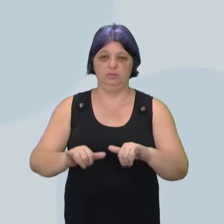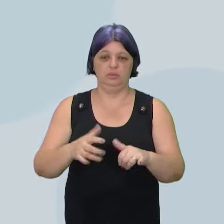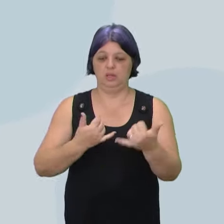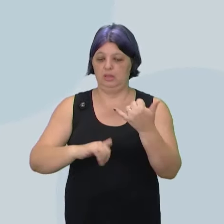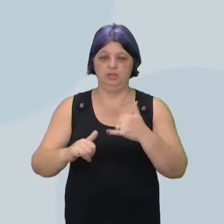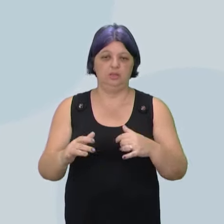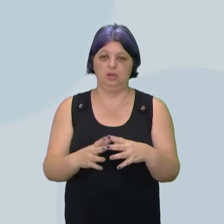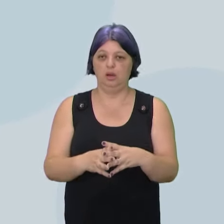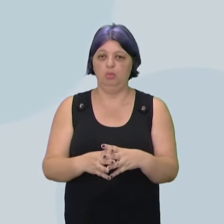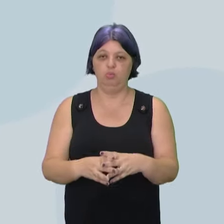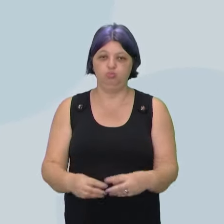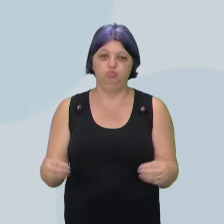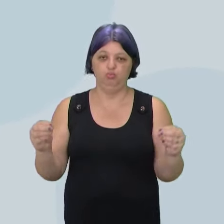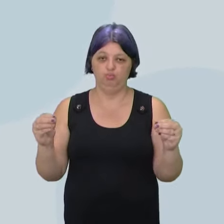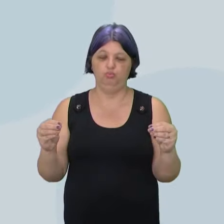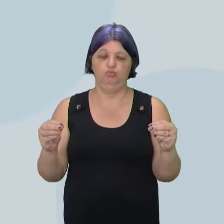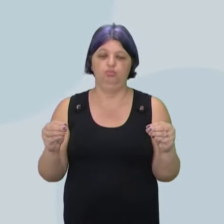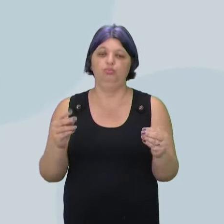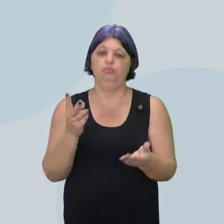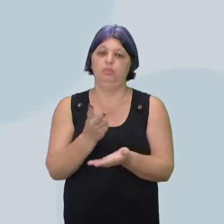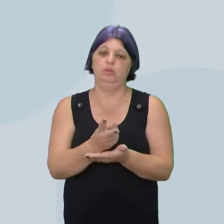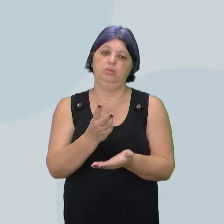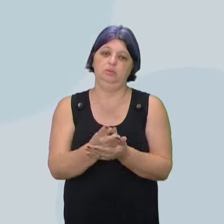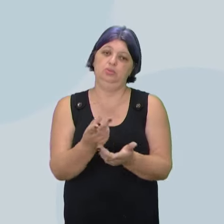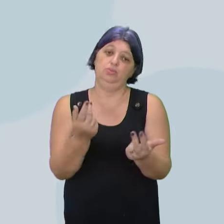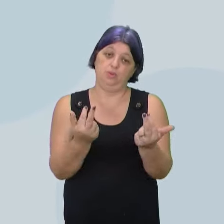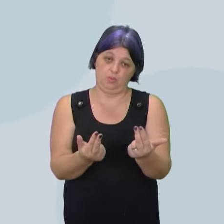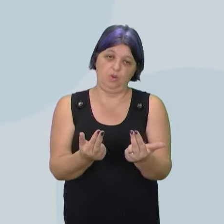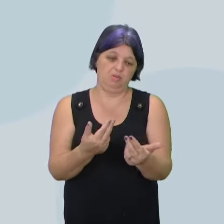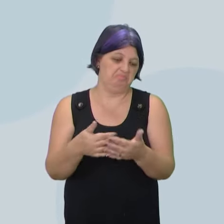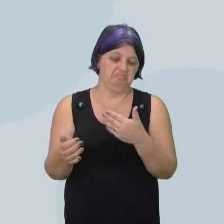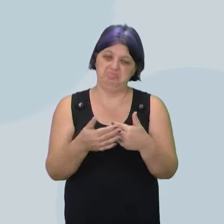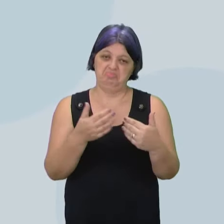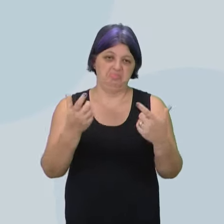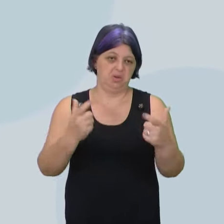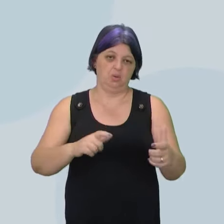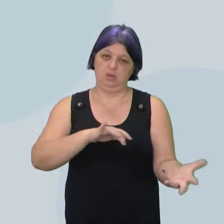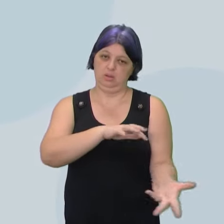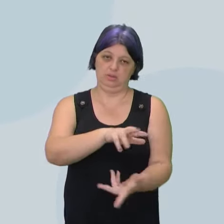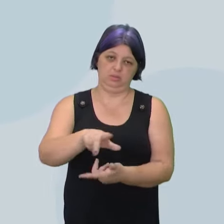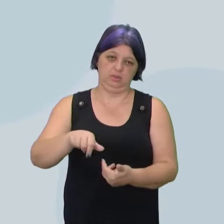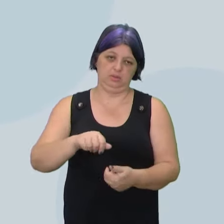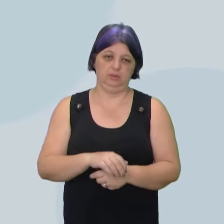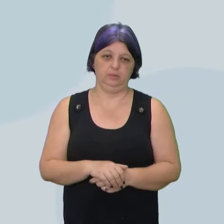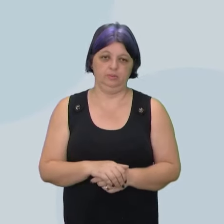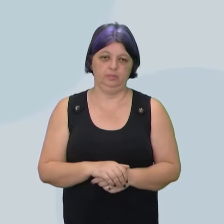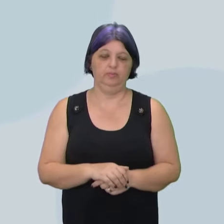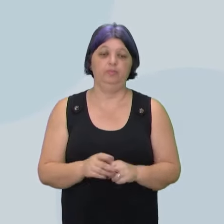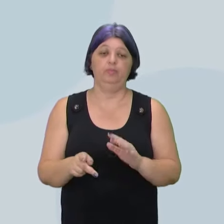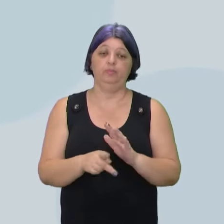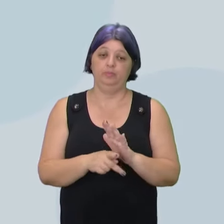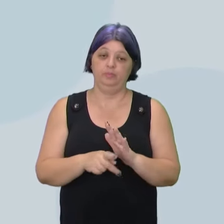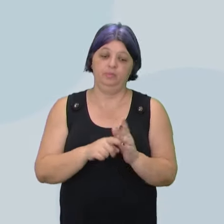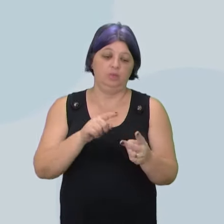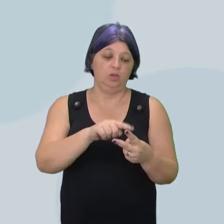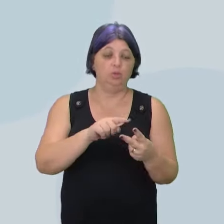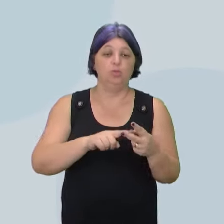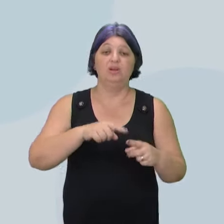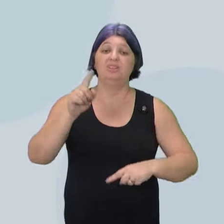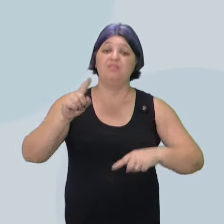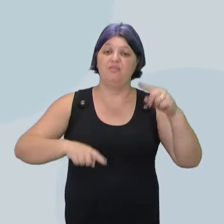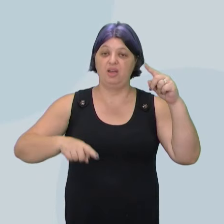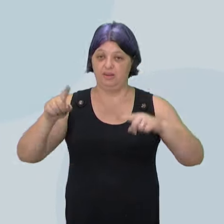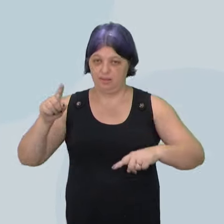Então, ela permanece a mesma em qualquer lugar aí da Terra, tá certo? Já a intensidade sísmica, veja, são duas variáveis,